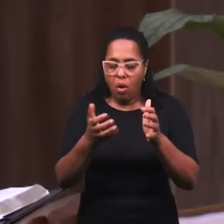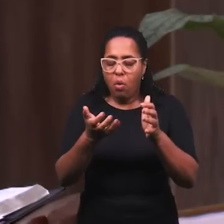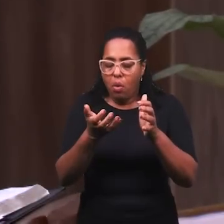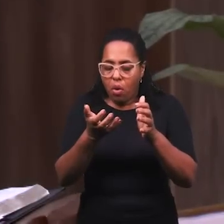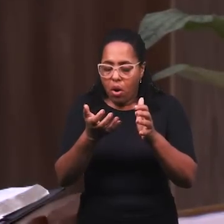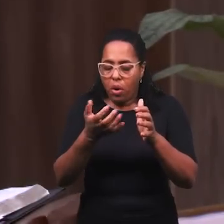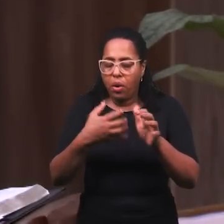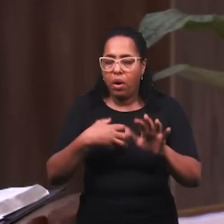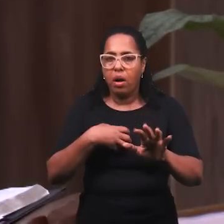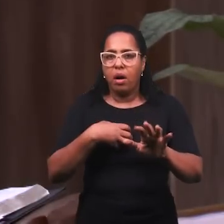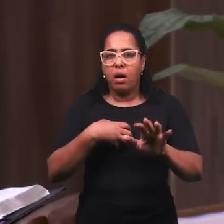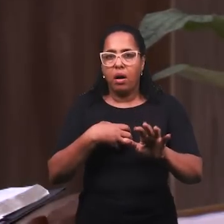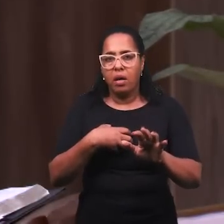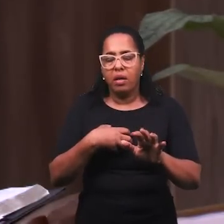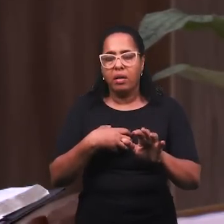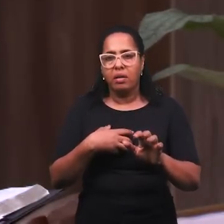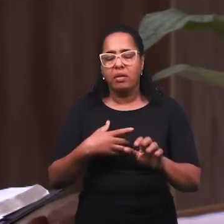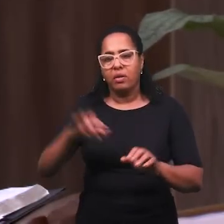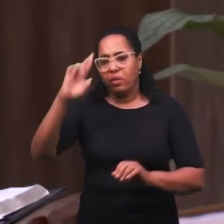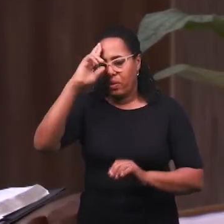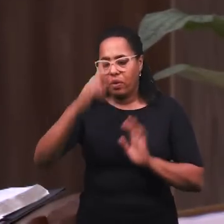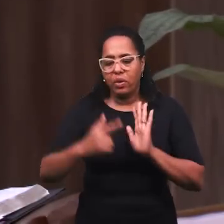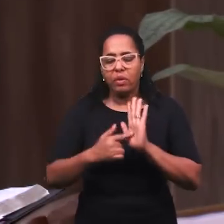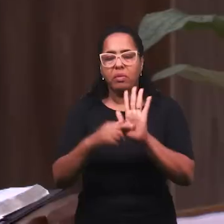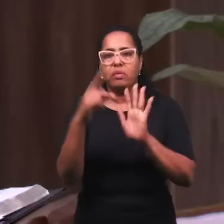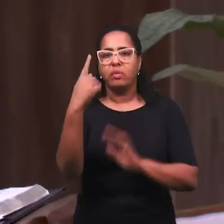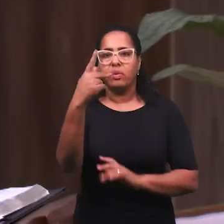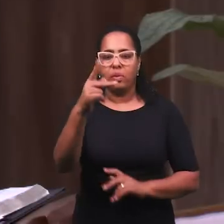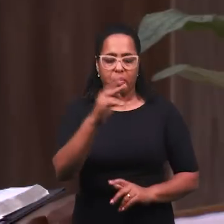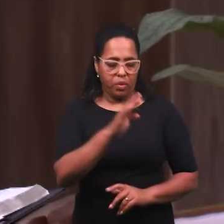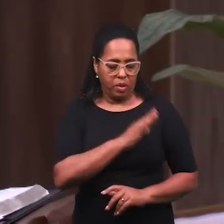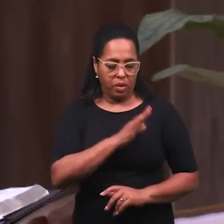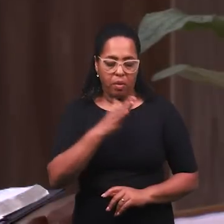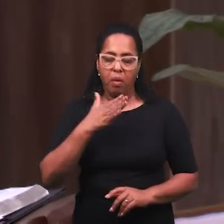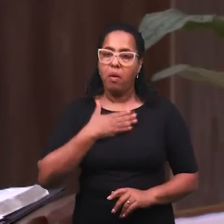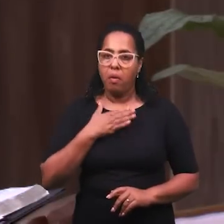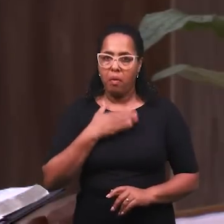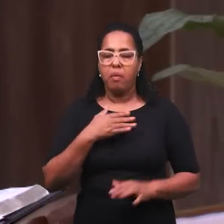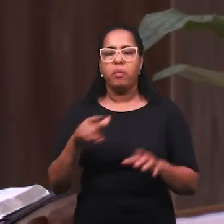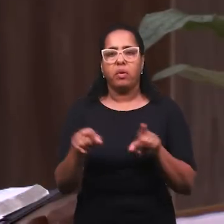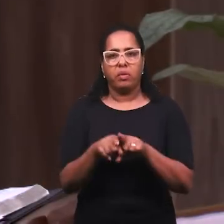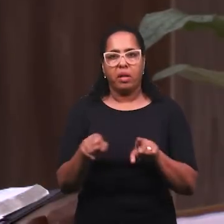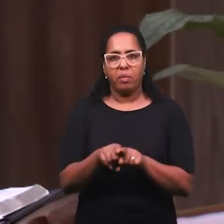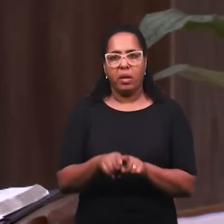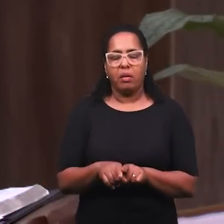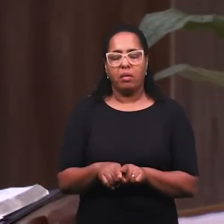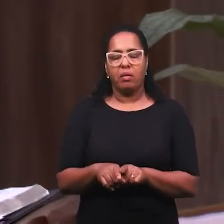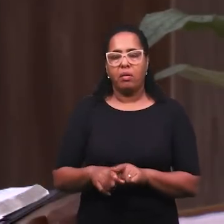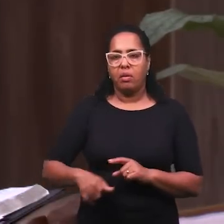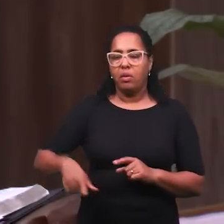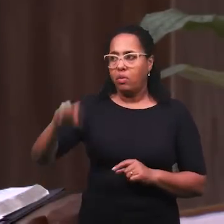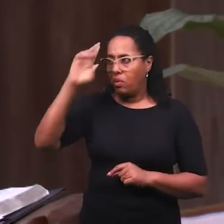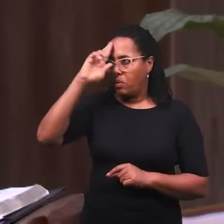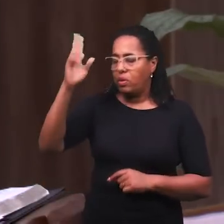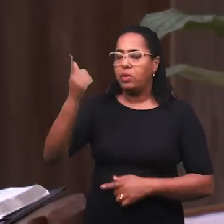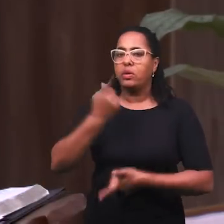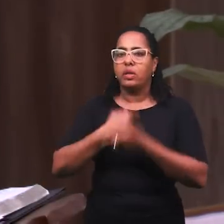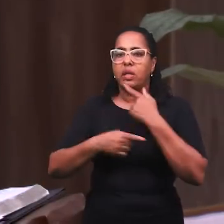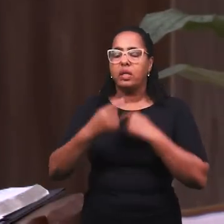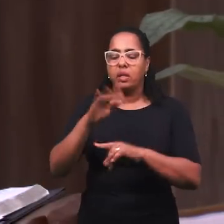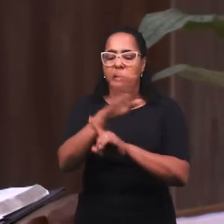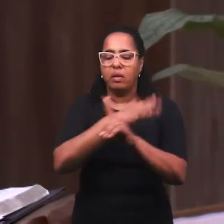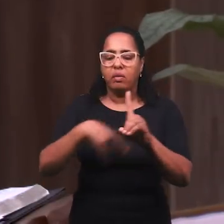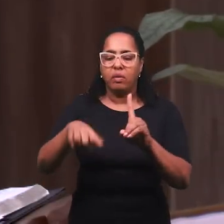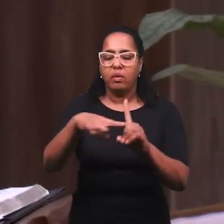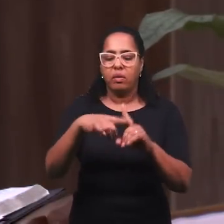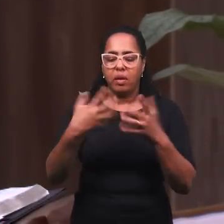Então, profeticamente, o Senhor está falando do seu coração e do meu coração, onde o Senhor quer que você aceite o